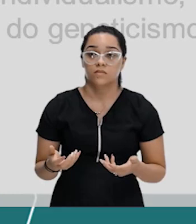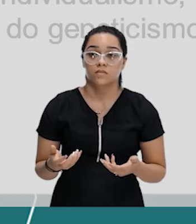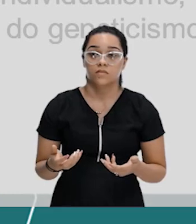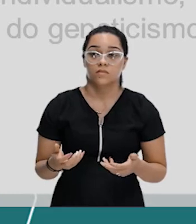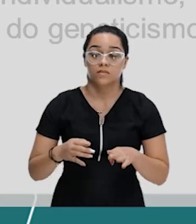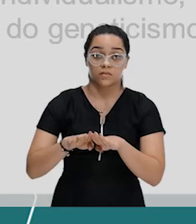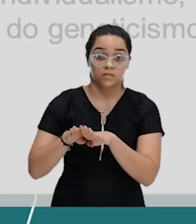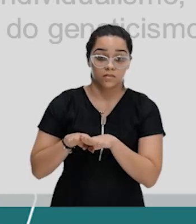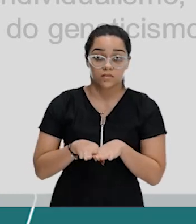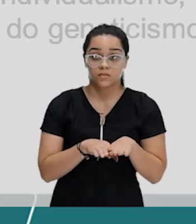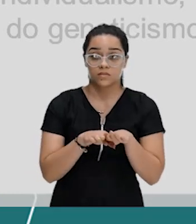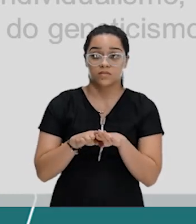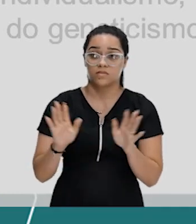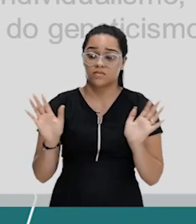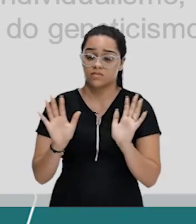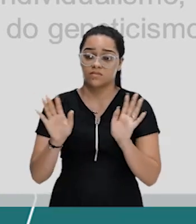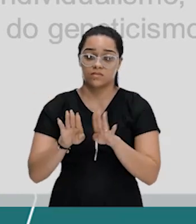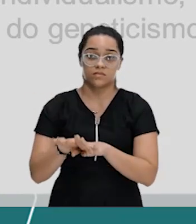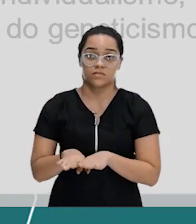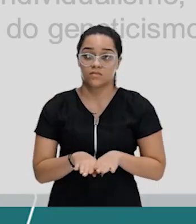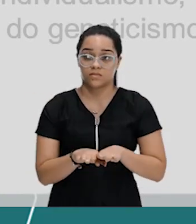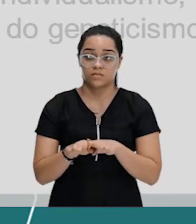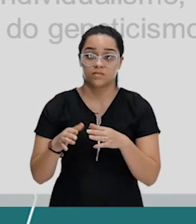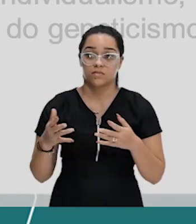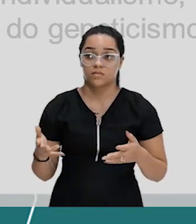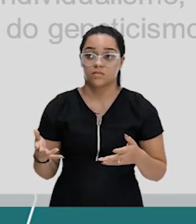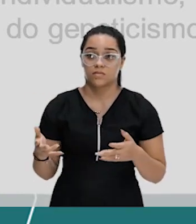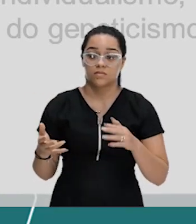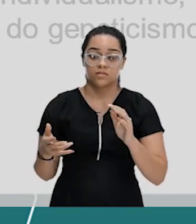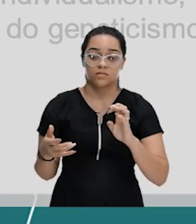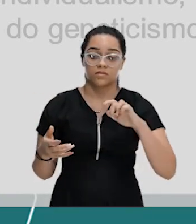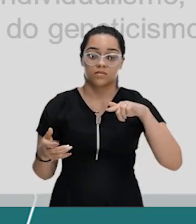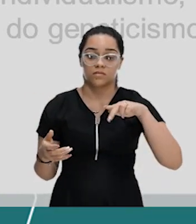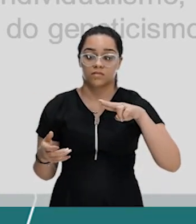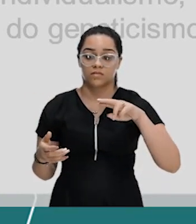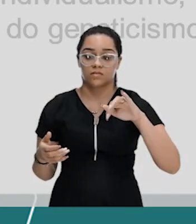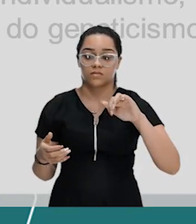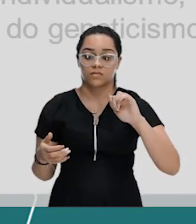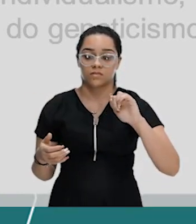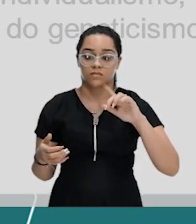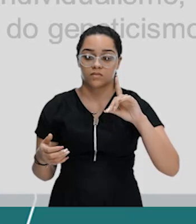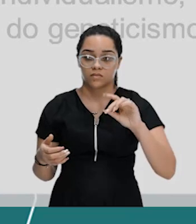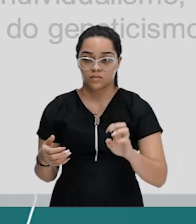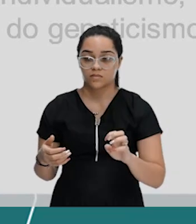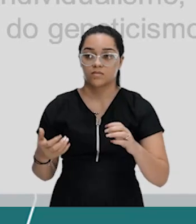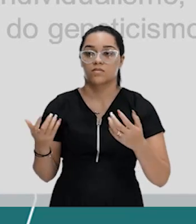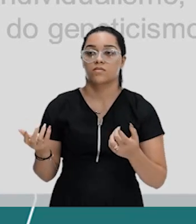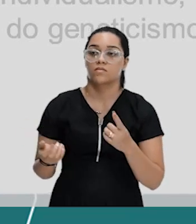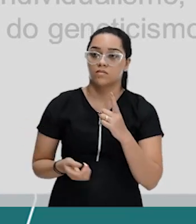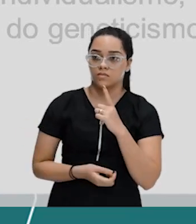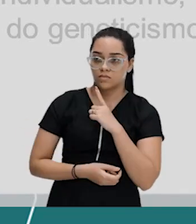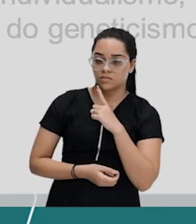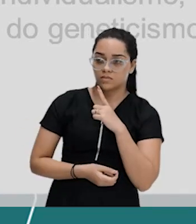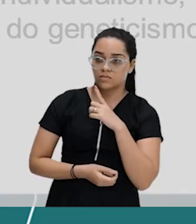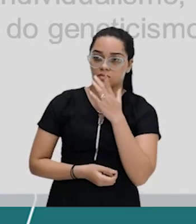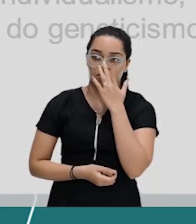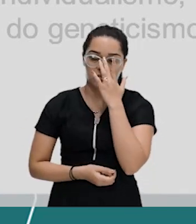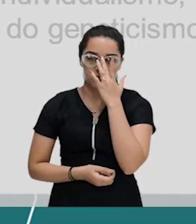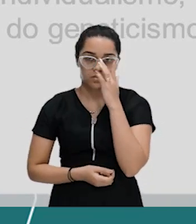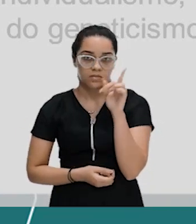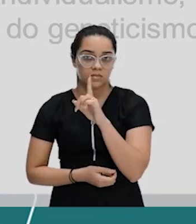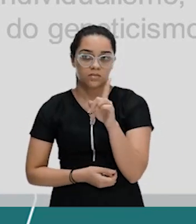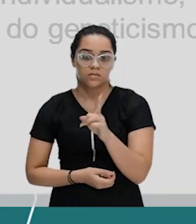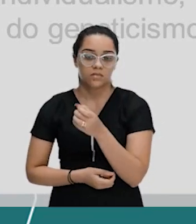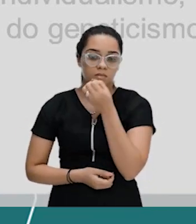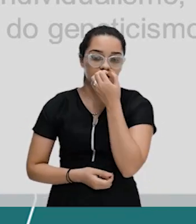a igualdade, que nem se fala mais de igualdade, a equidade, a equidade, ela não é um